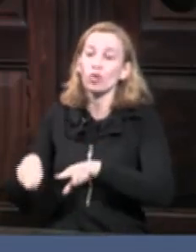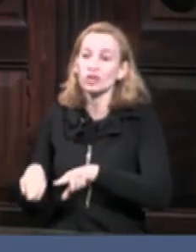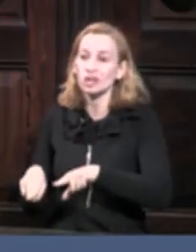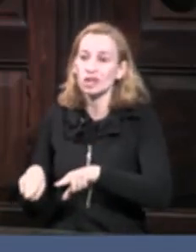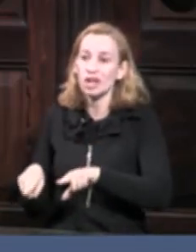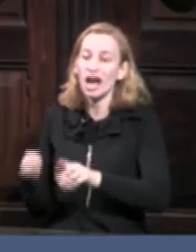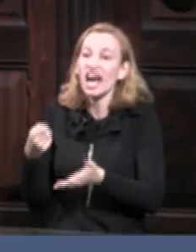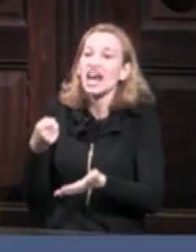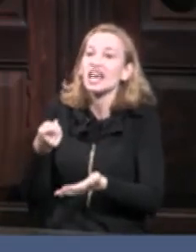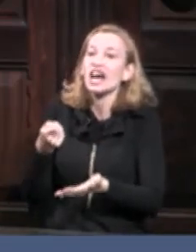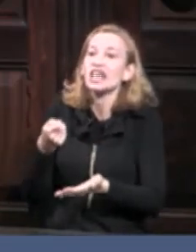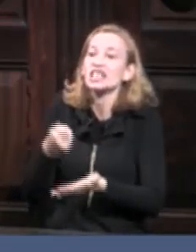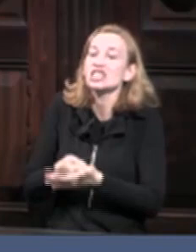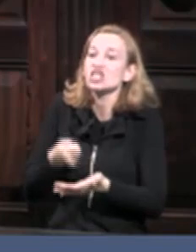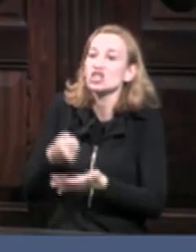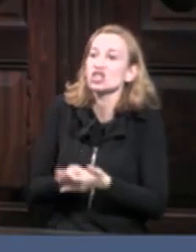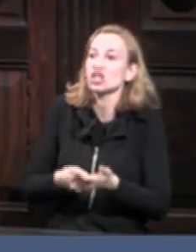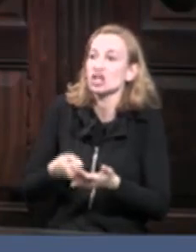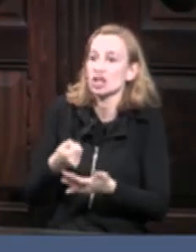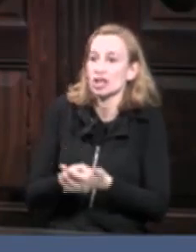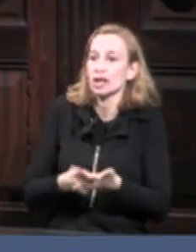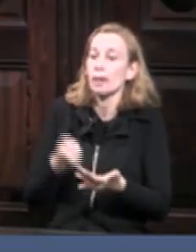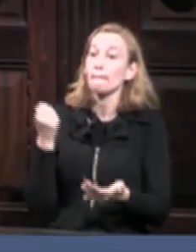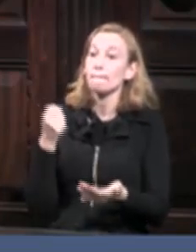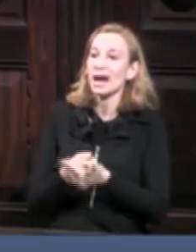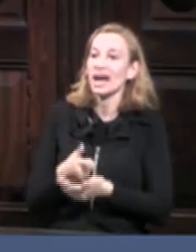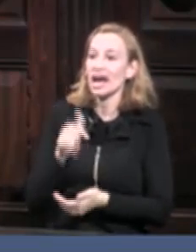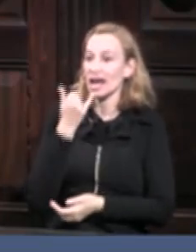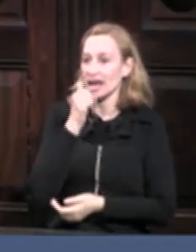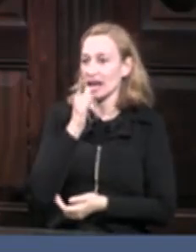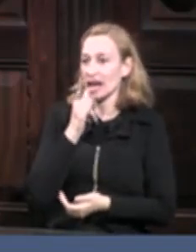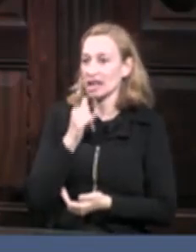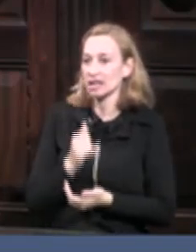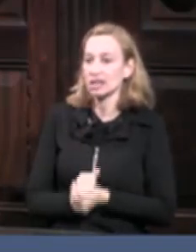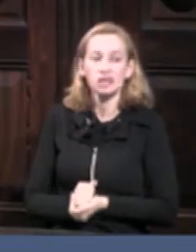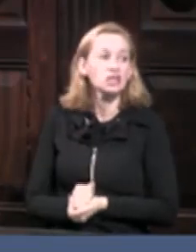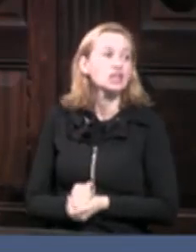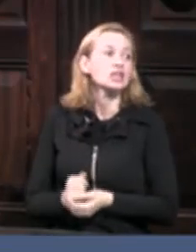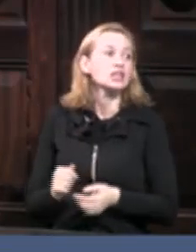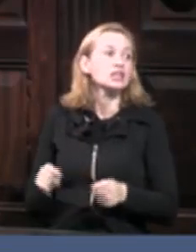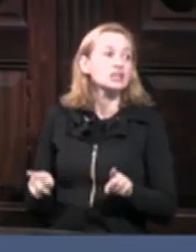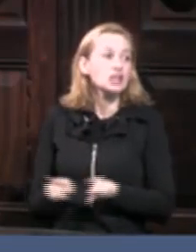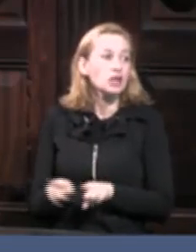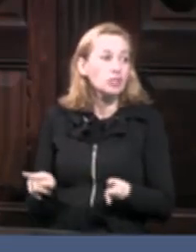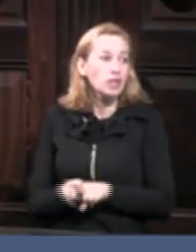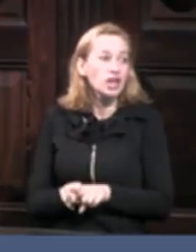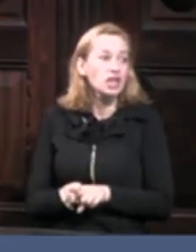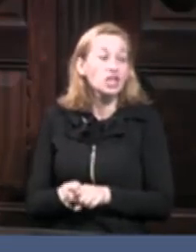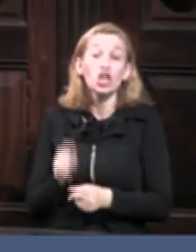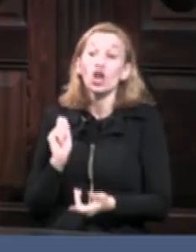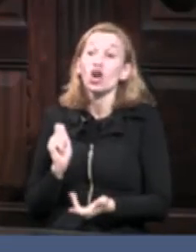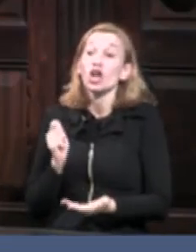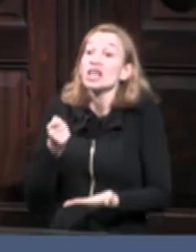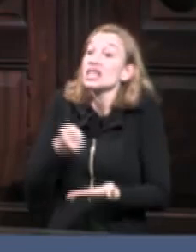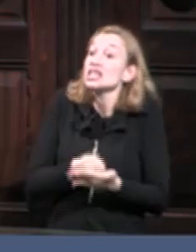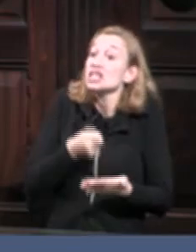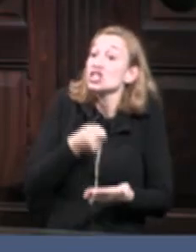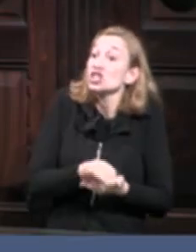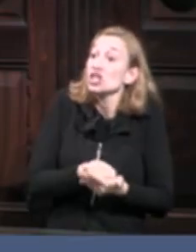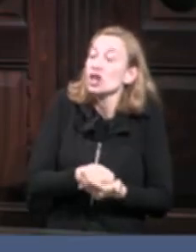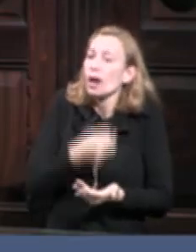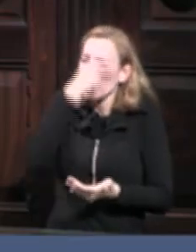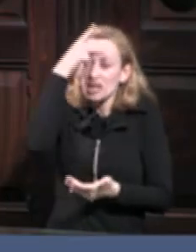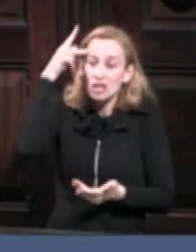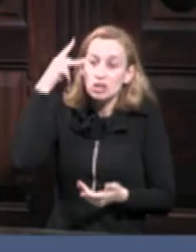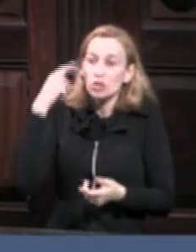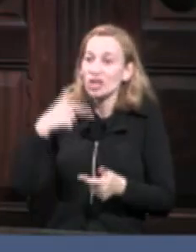elétrica. Em segundo ponto, é inadmissível que seja cobrado, especialmente do produtor cultural,